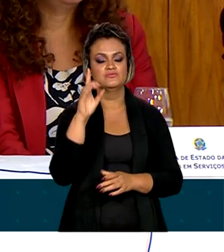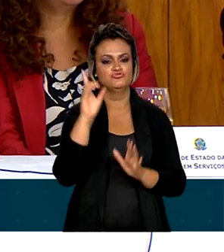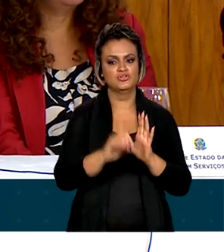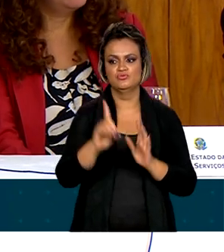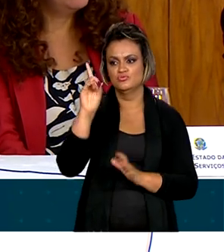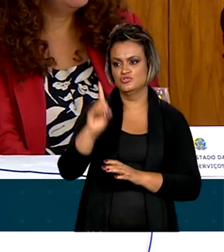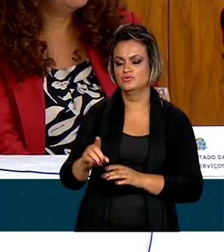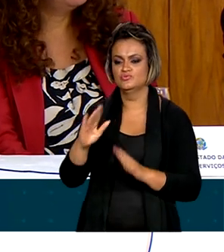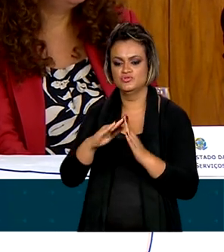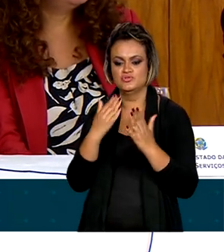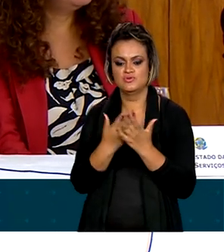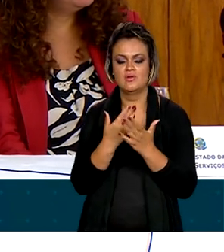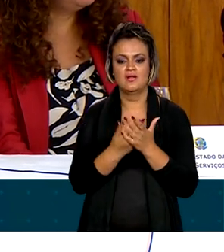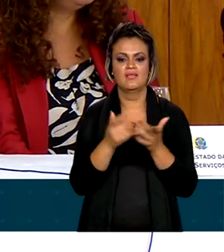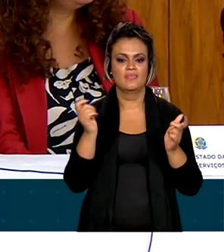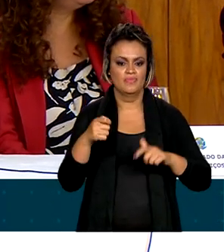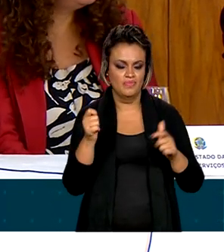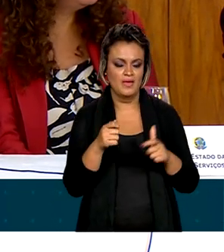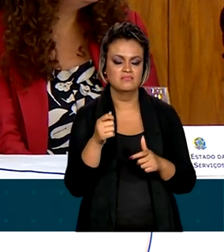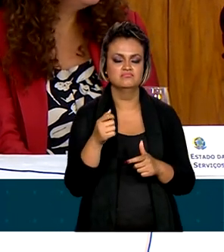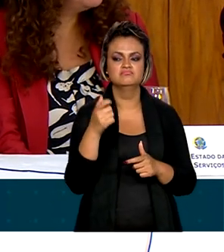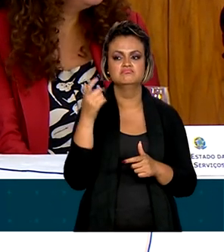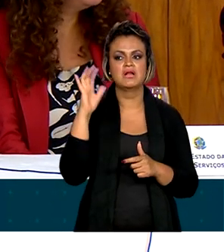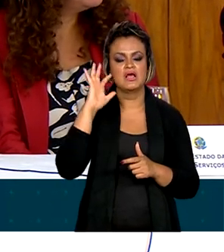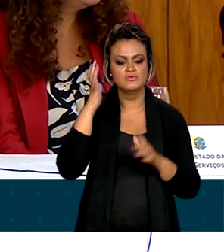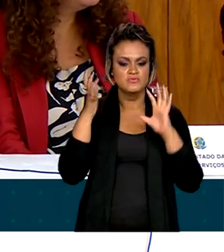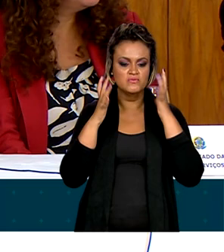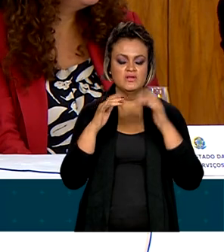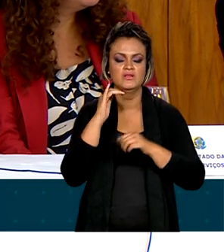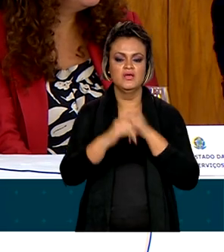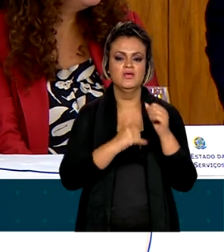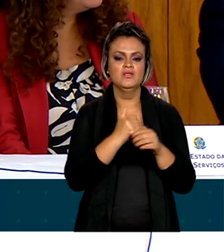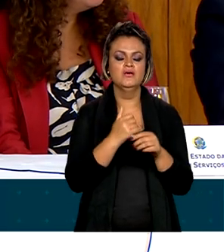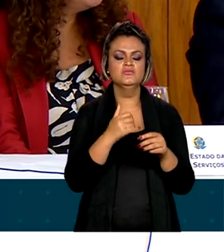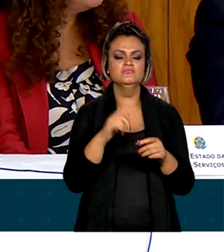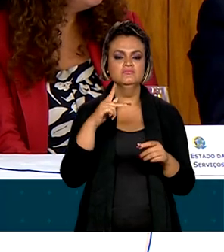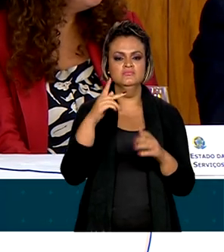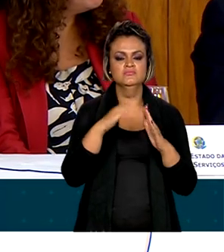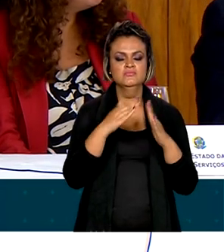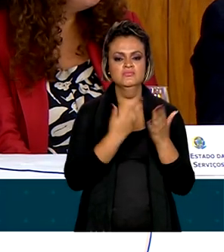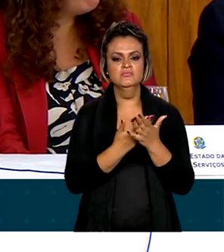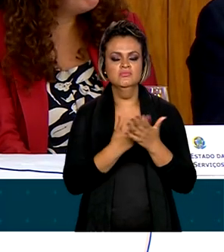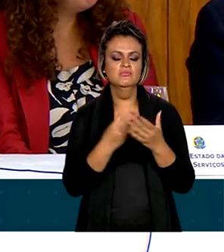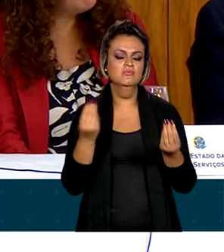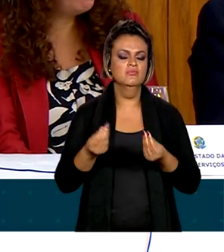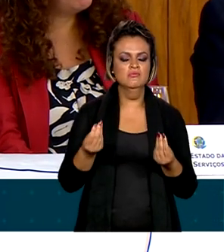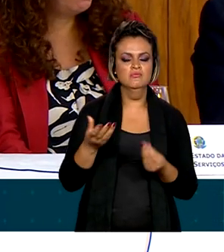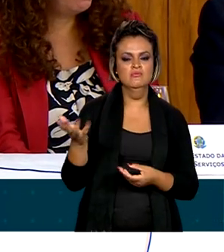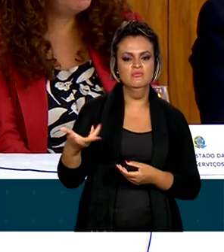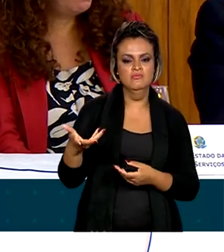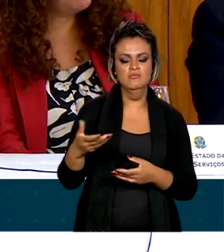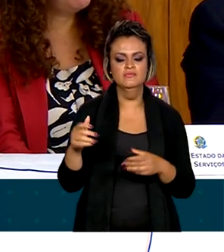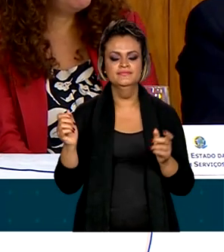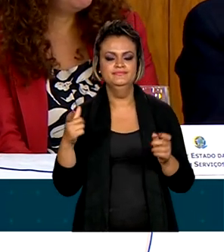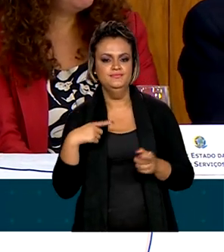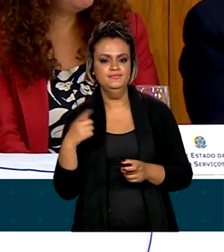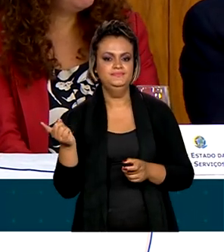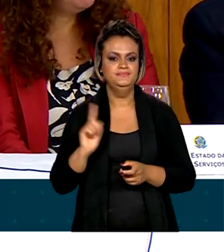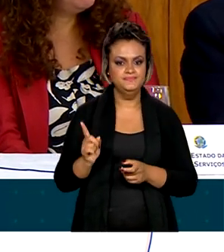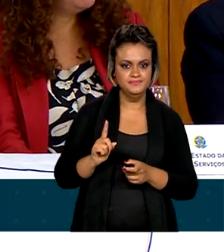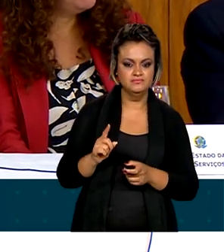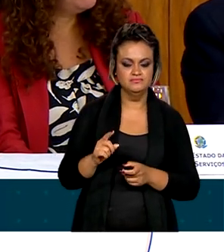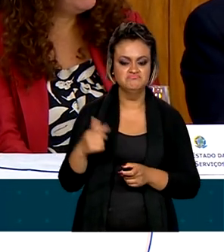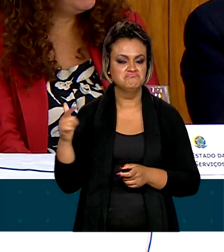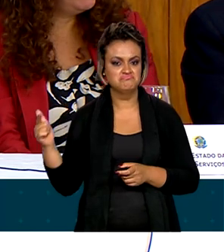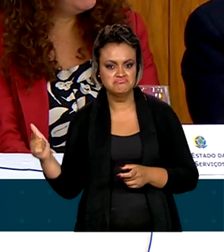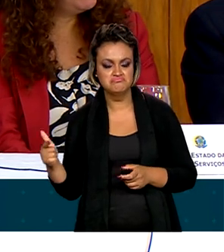escola possa preencher qual é a situação da internet da sua escola, qual é a velocidade, se tem, se não tem. Se não